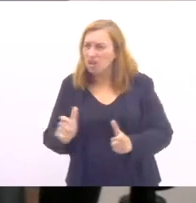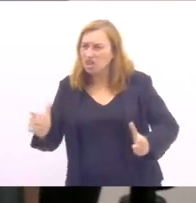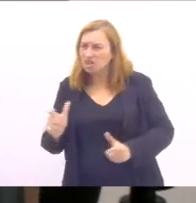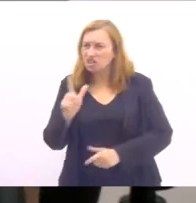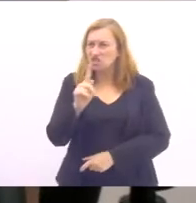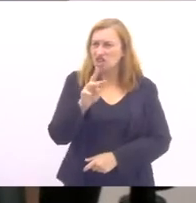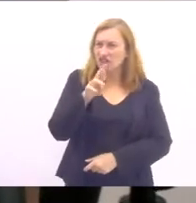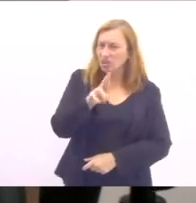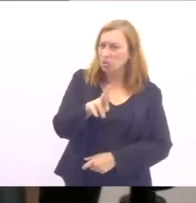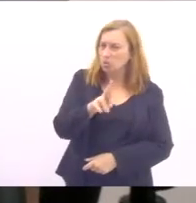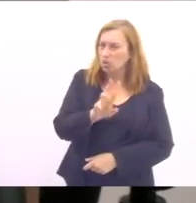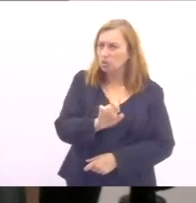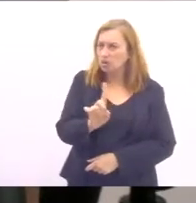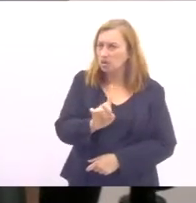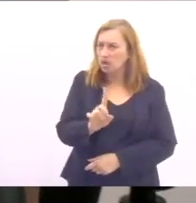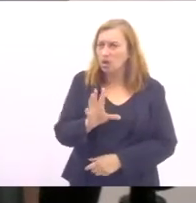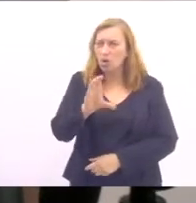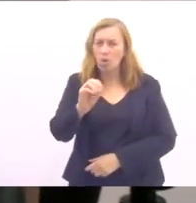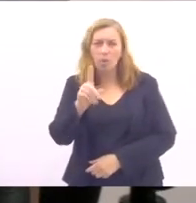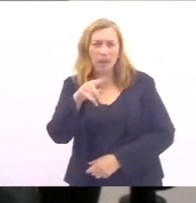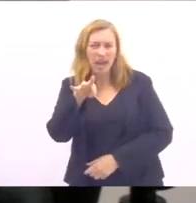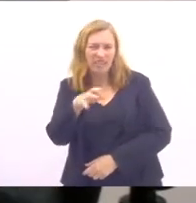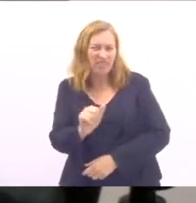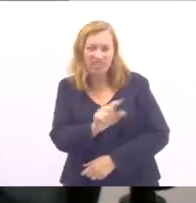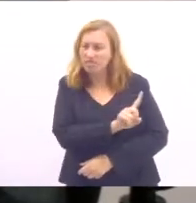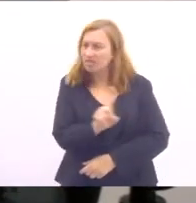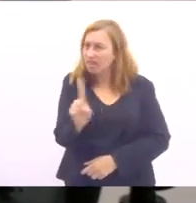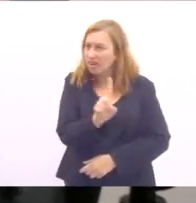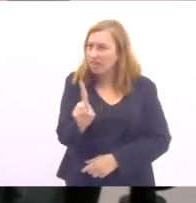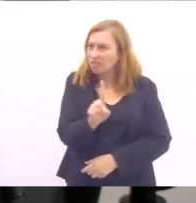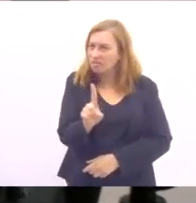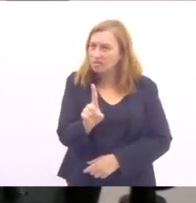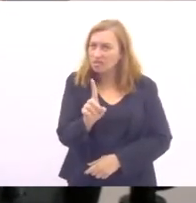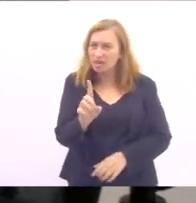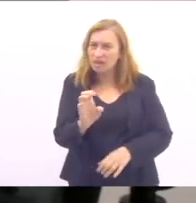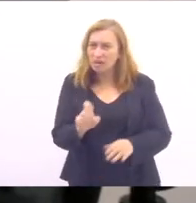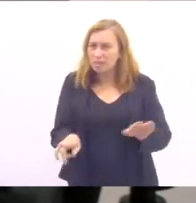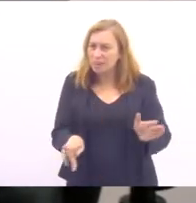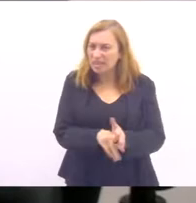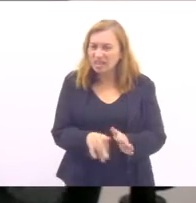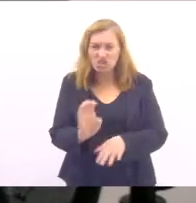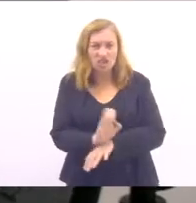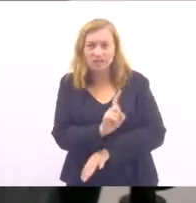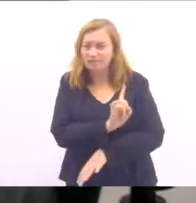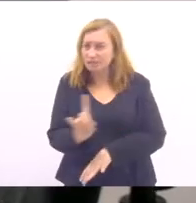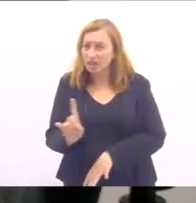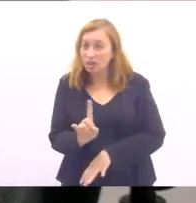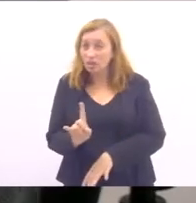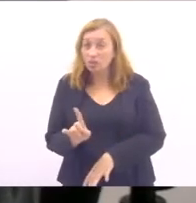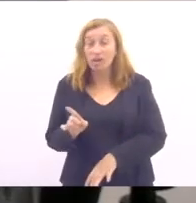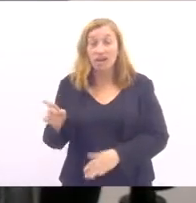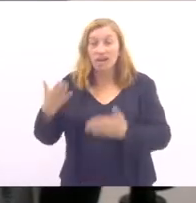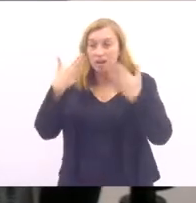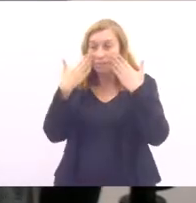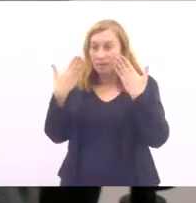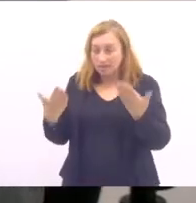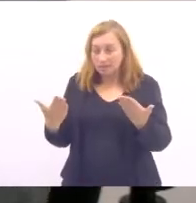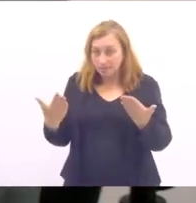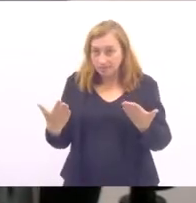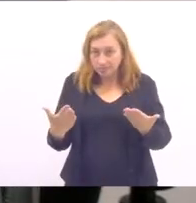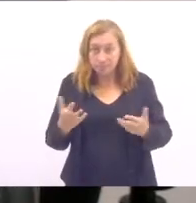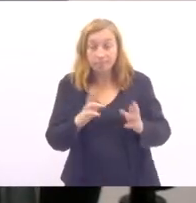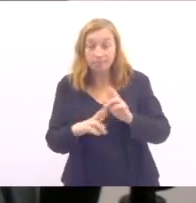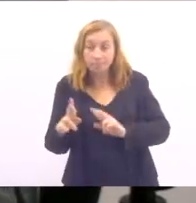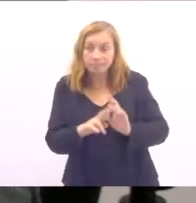nem ele é cooperativa, nem ele é órgão estadual. Então, ele apresenta um parecer com relação à